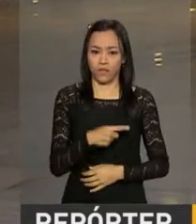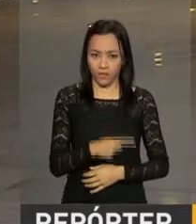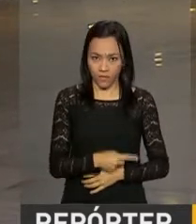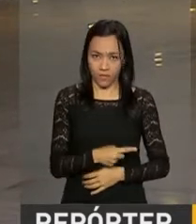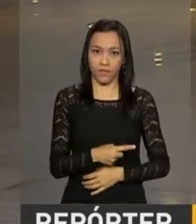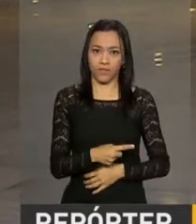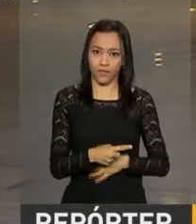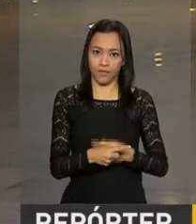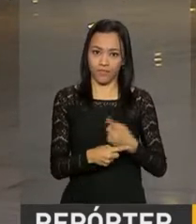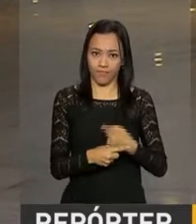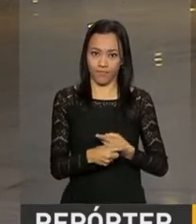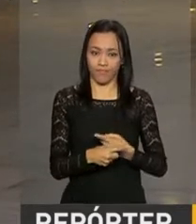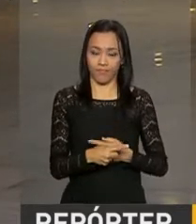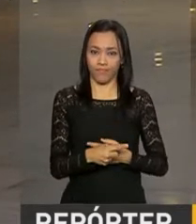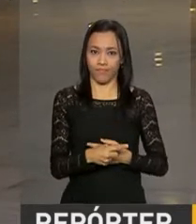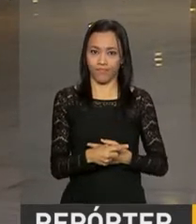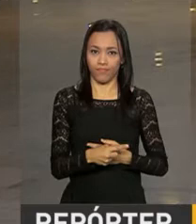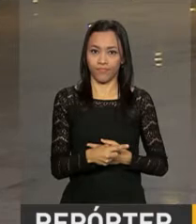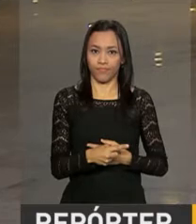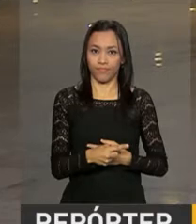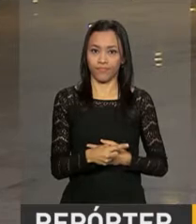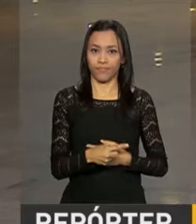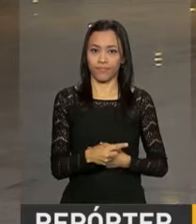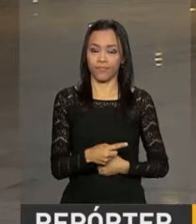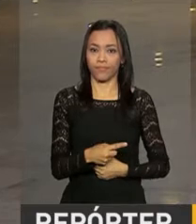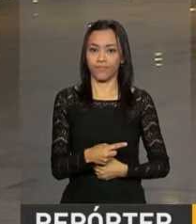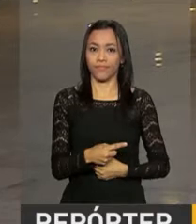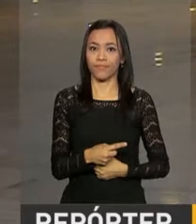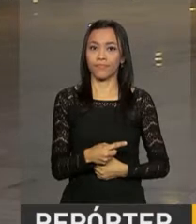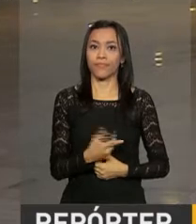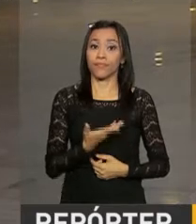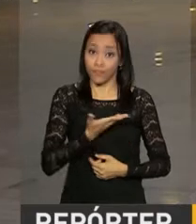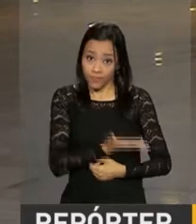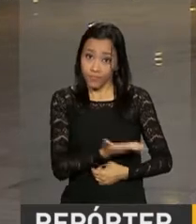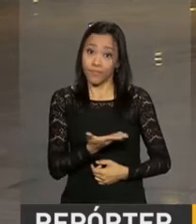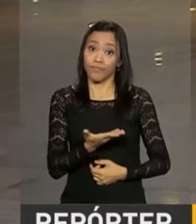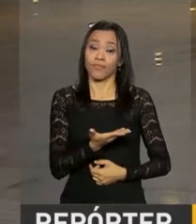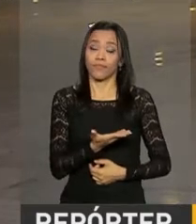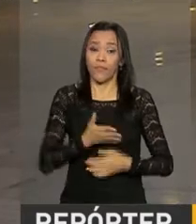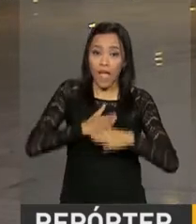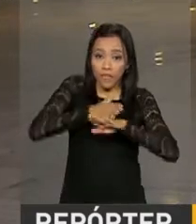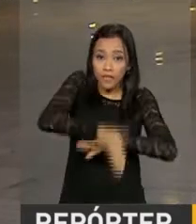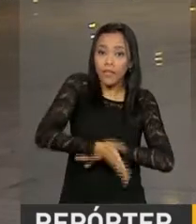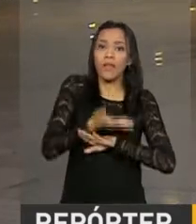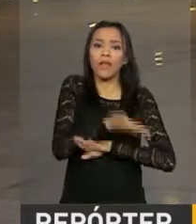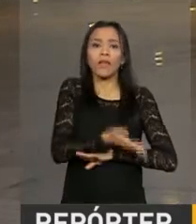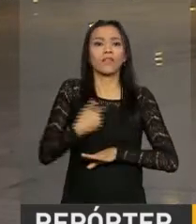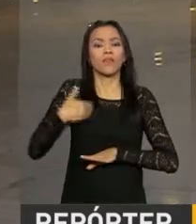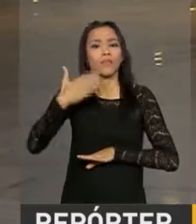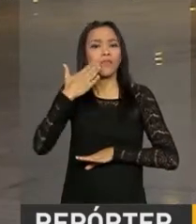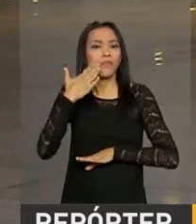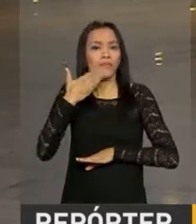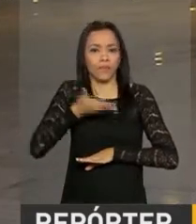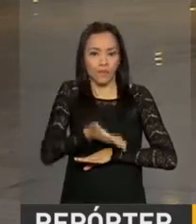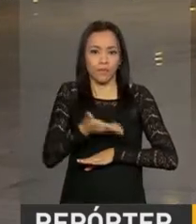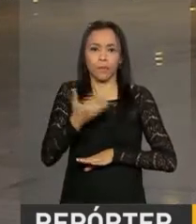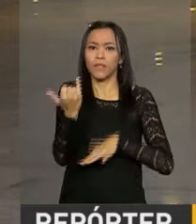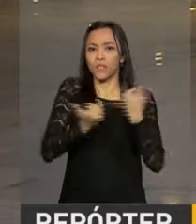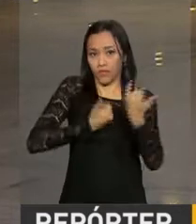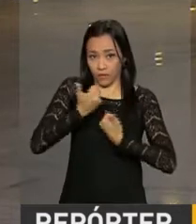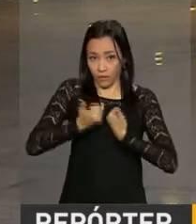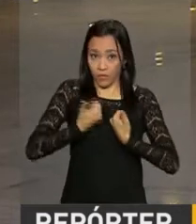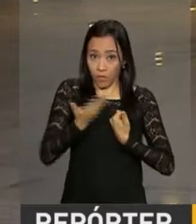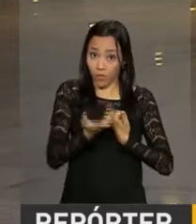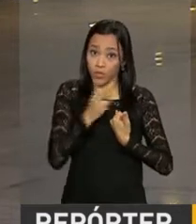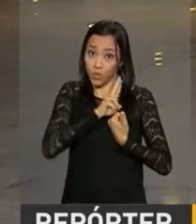endereço pensando ponto mj.gov.br barra adoção sem cedilha e sem o tio e